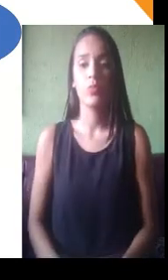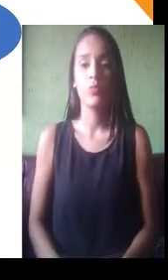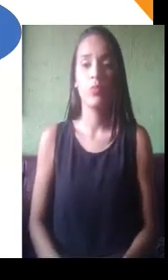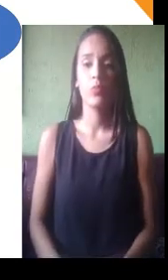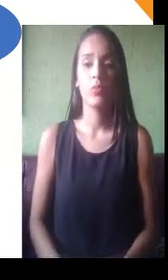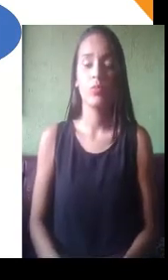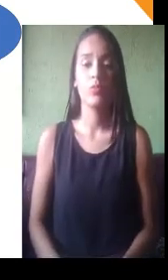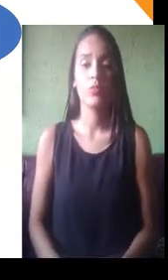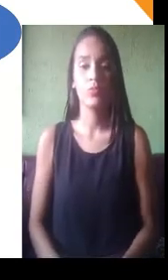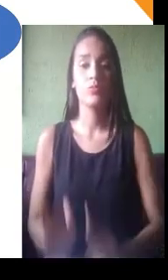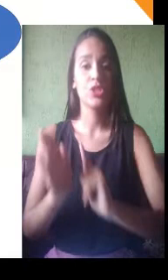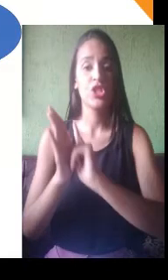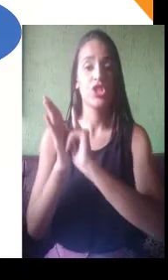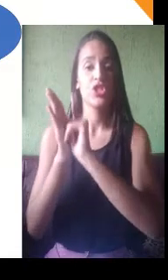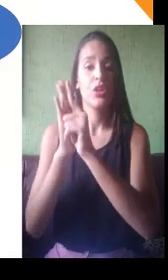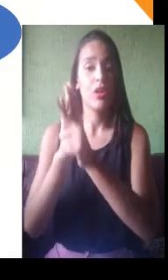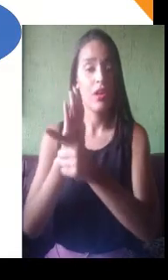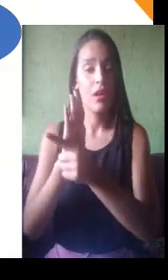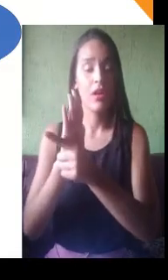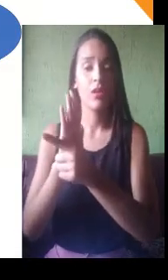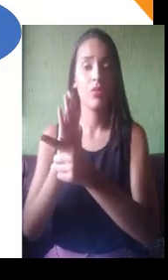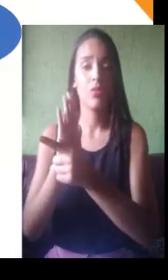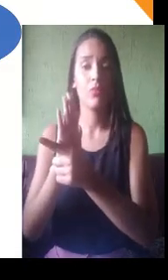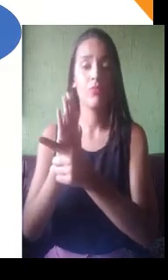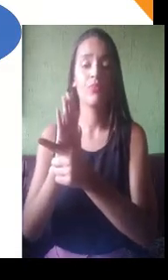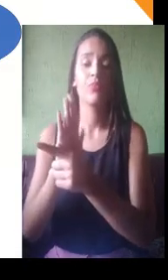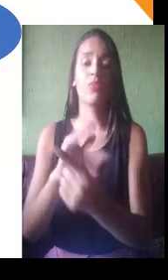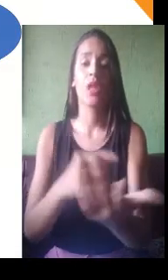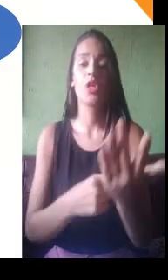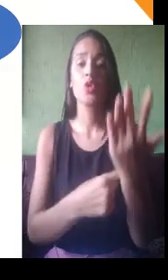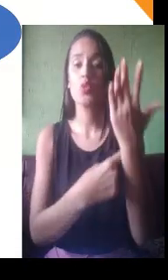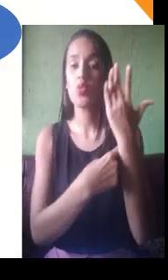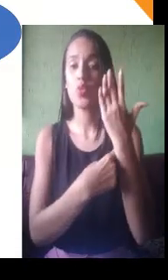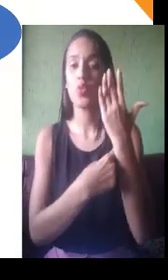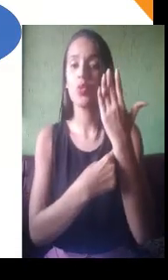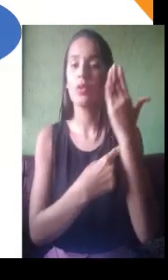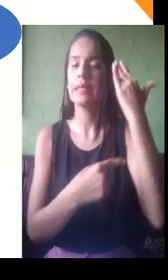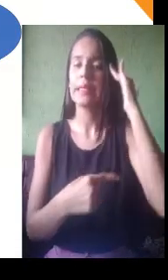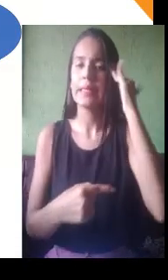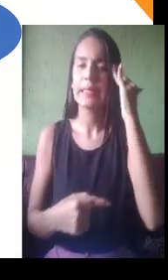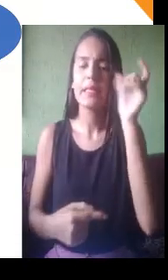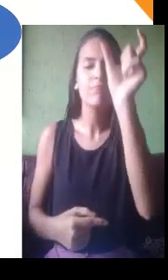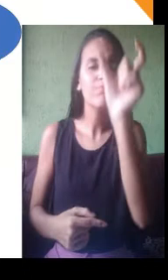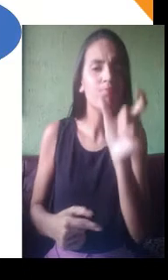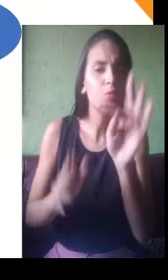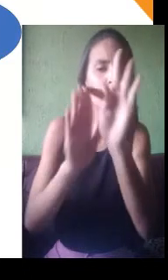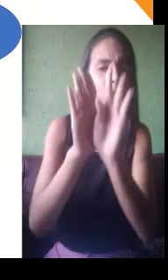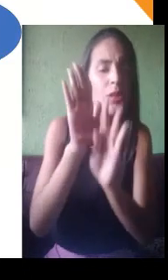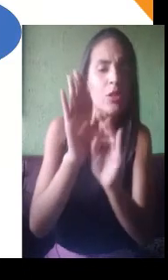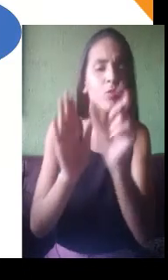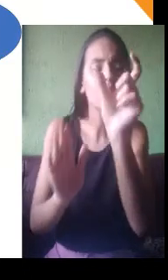de gêneros textuais. Mas, por enquanto, vai servir para a gente aqui os gêneros como meios de a gente tentar identificar os tipos,